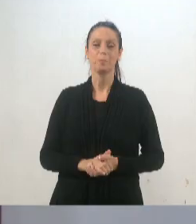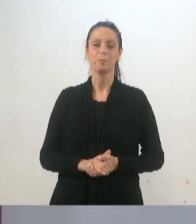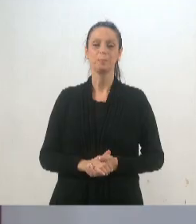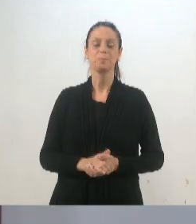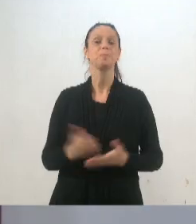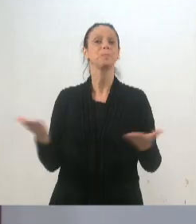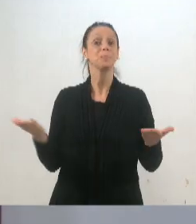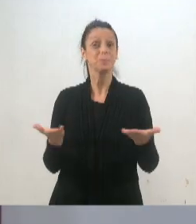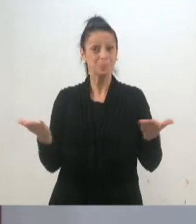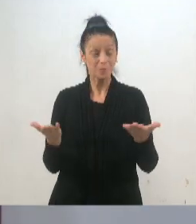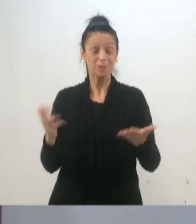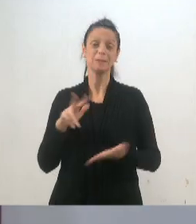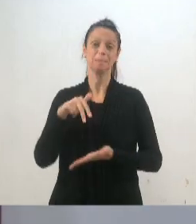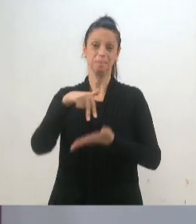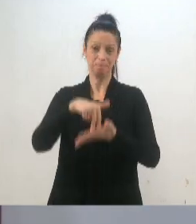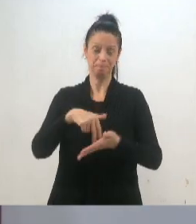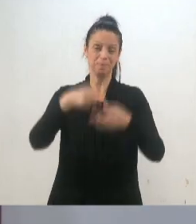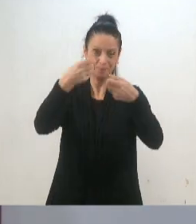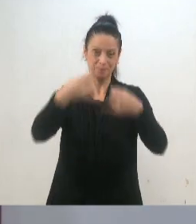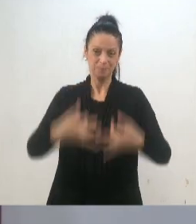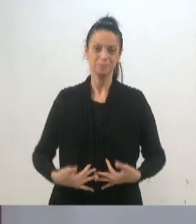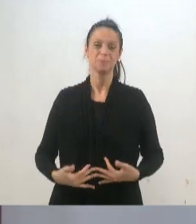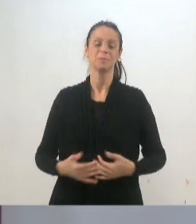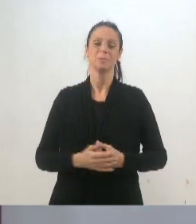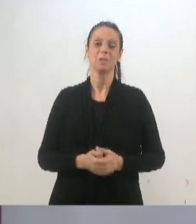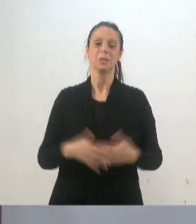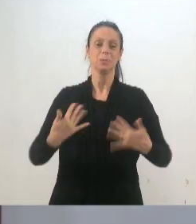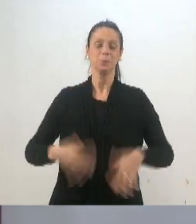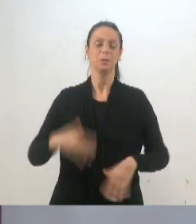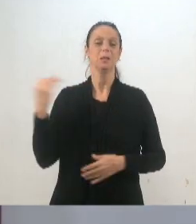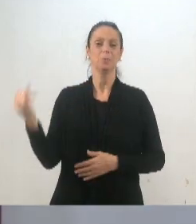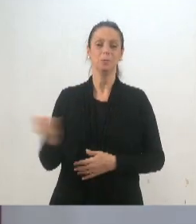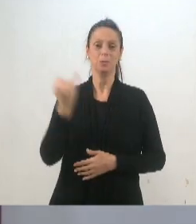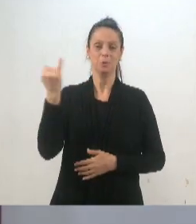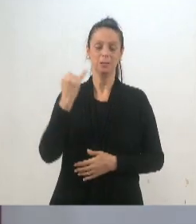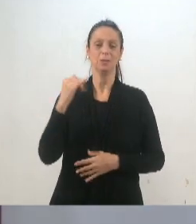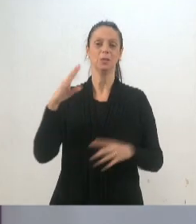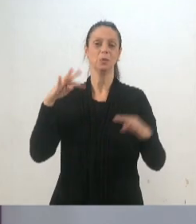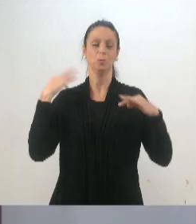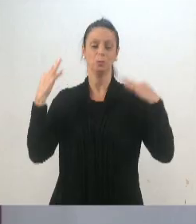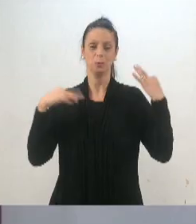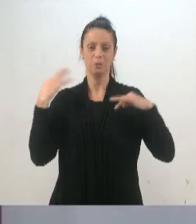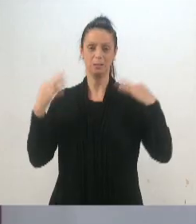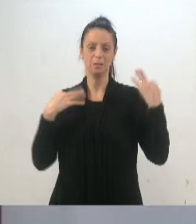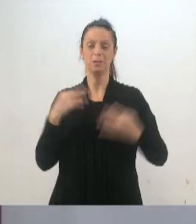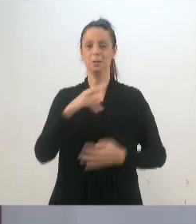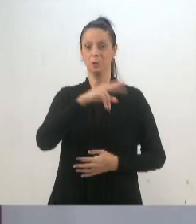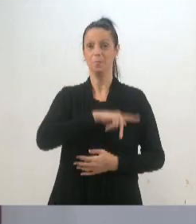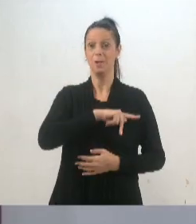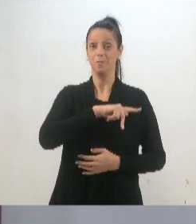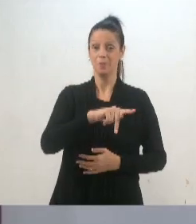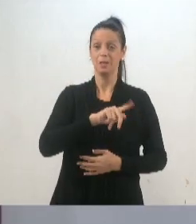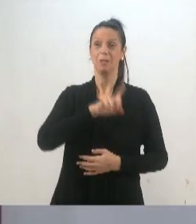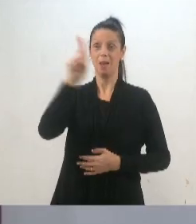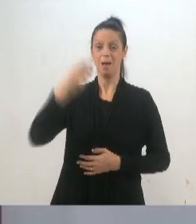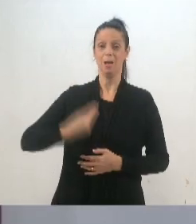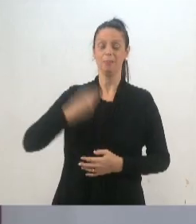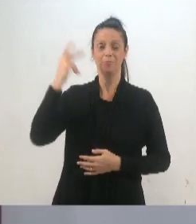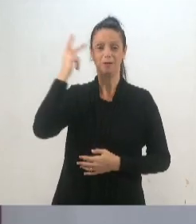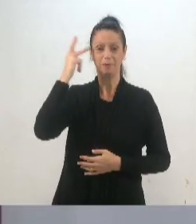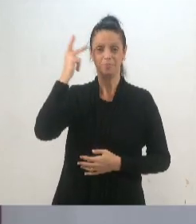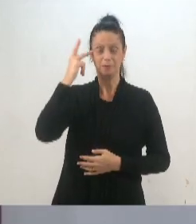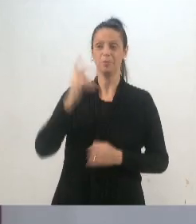Venho nessa tribuna aqui falar do grande importante para o nosso turismo, né? O nosso prefeito está lá em São Paulo vendendo a